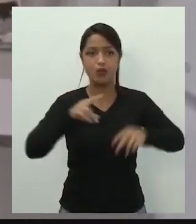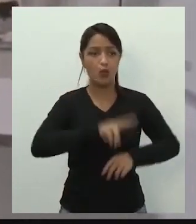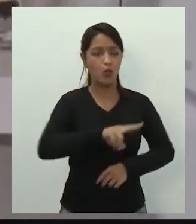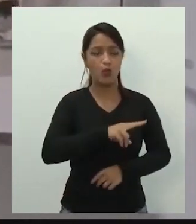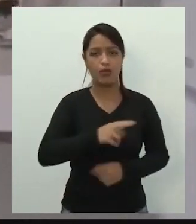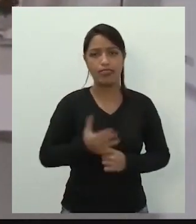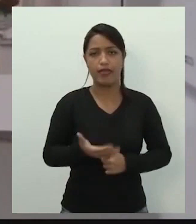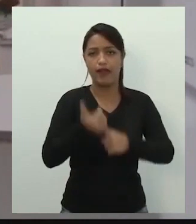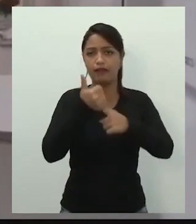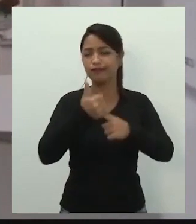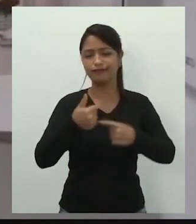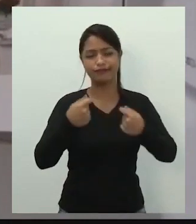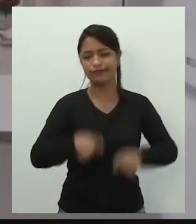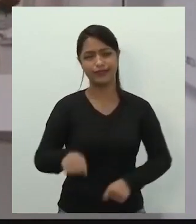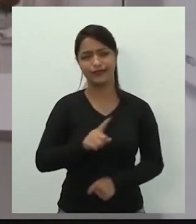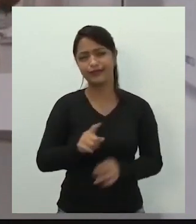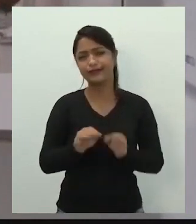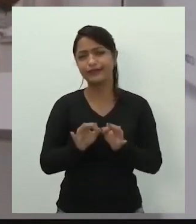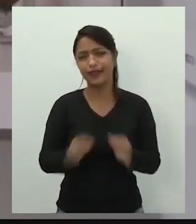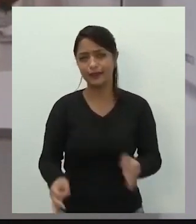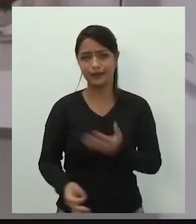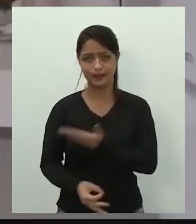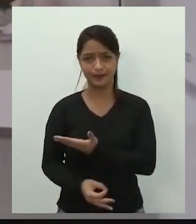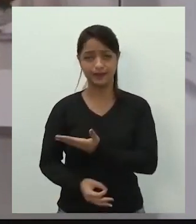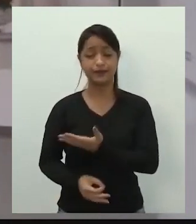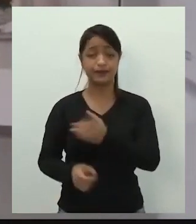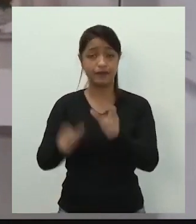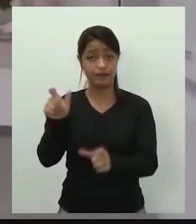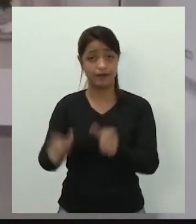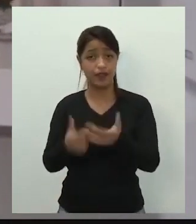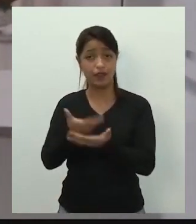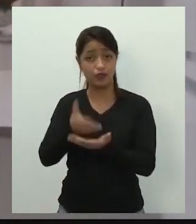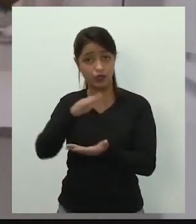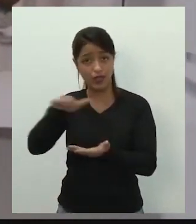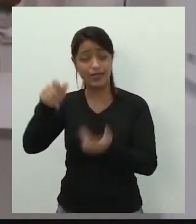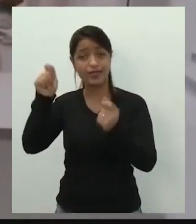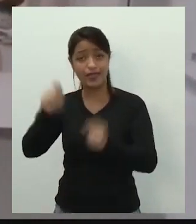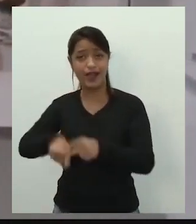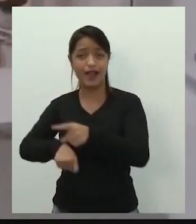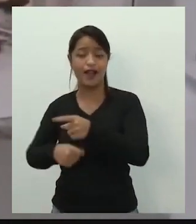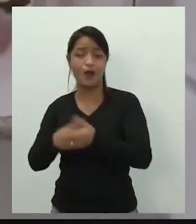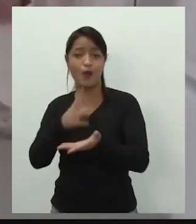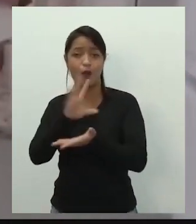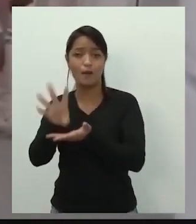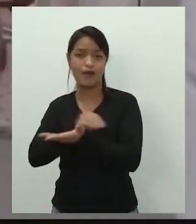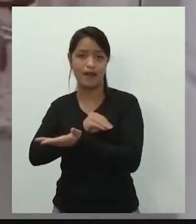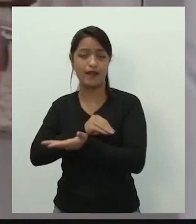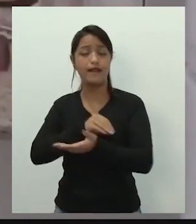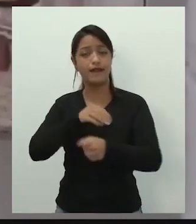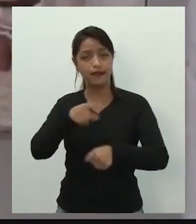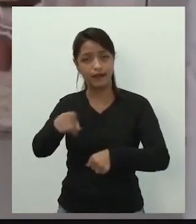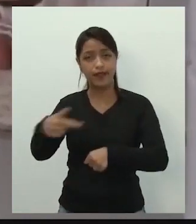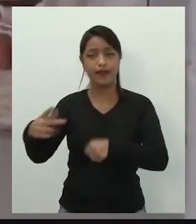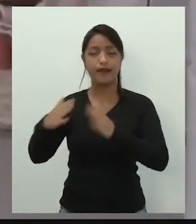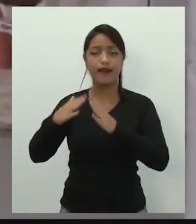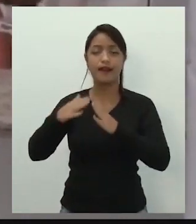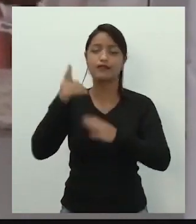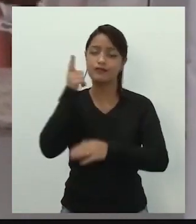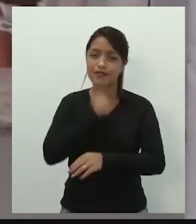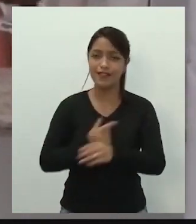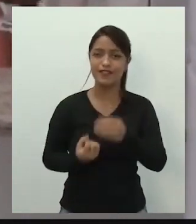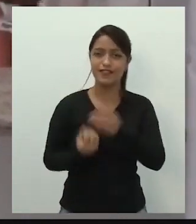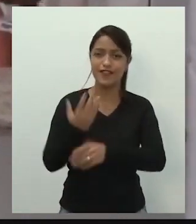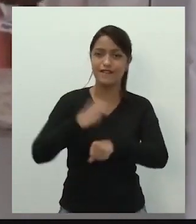de tecnologia e os nossos estudantes serão capazes de reproduzir em casa e fazer uma descrição